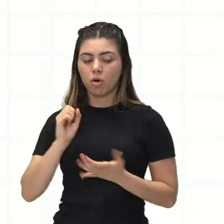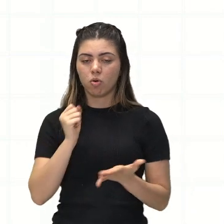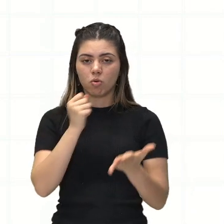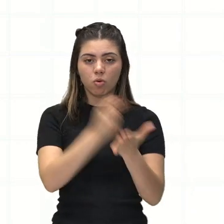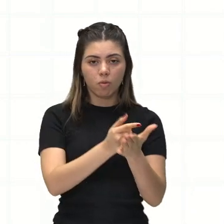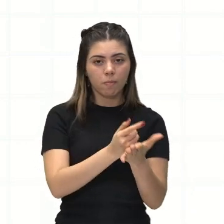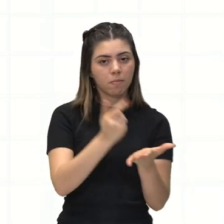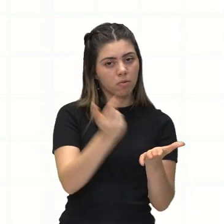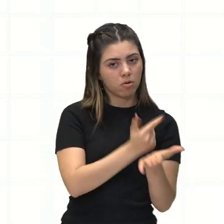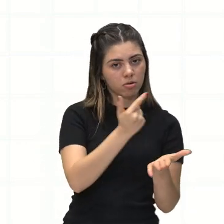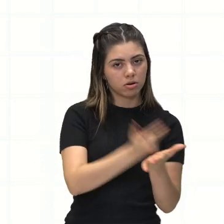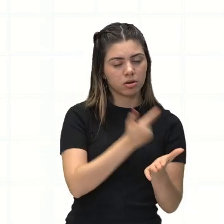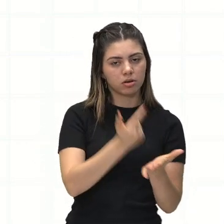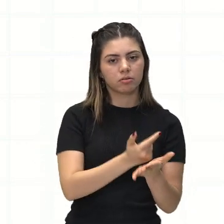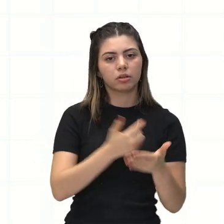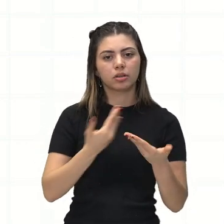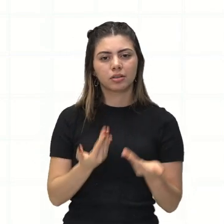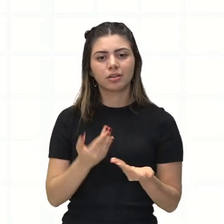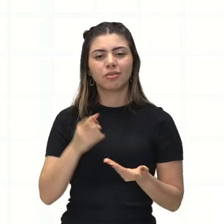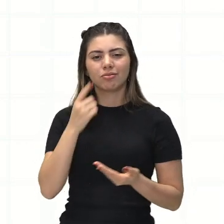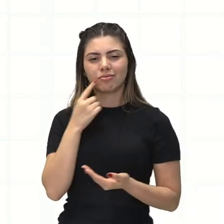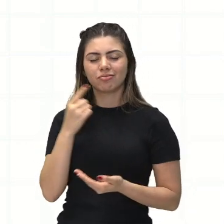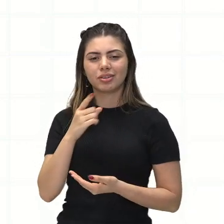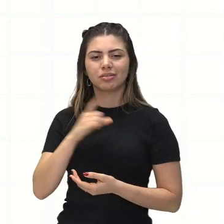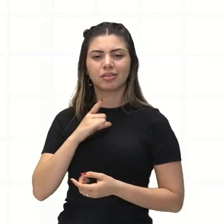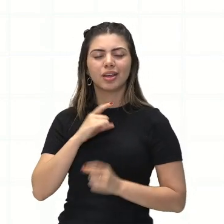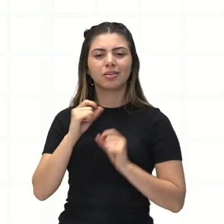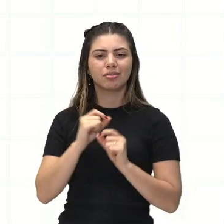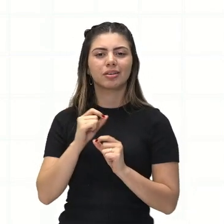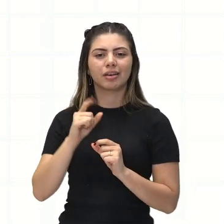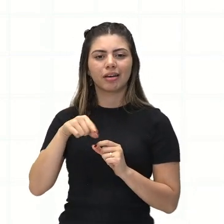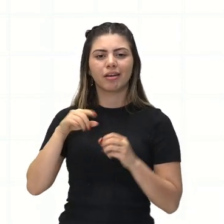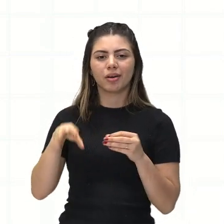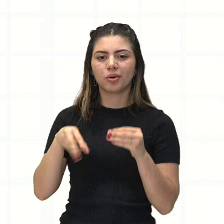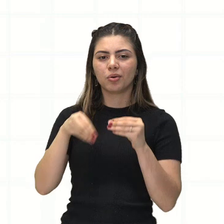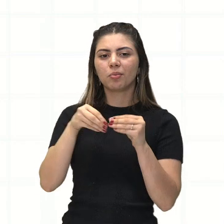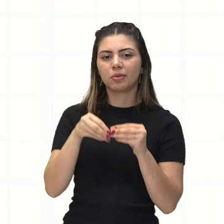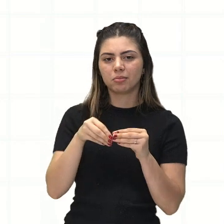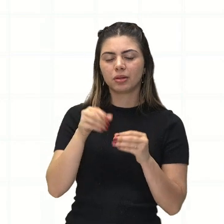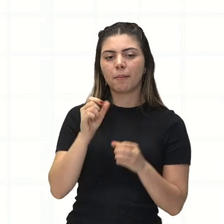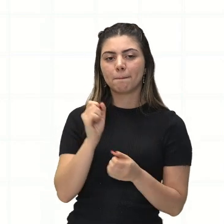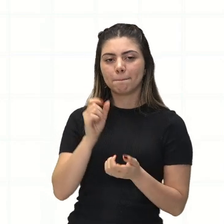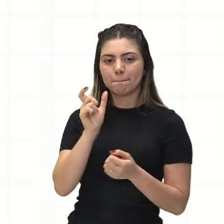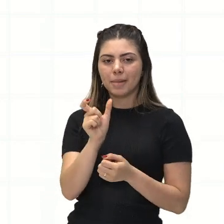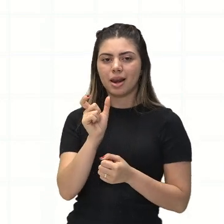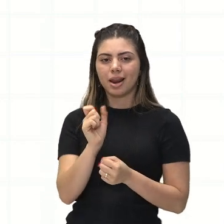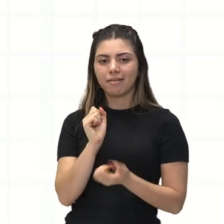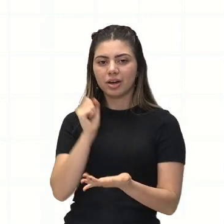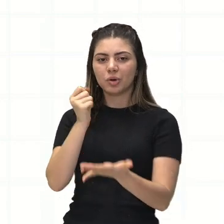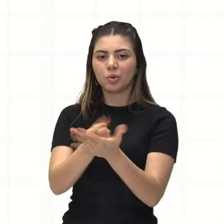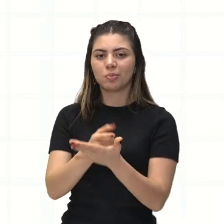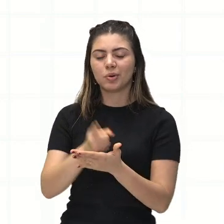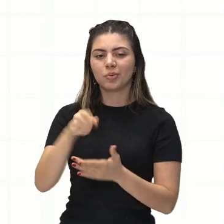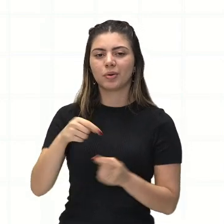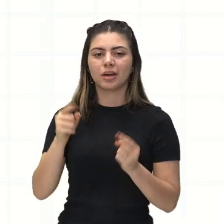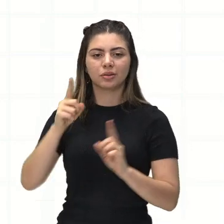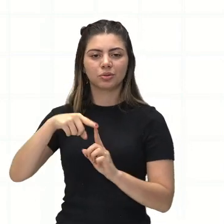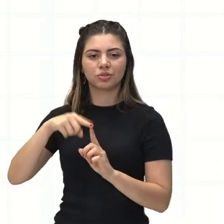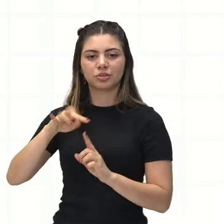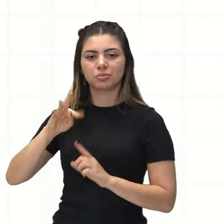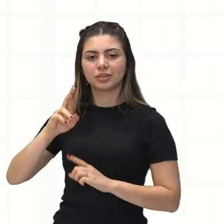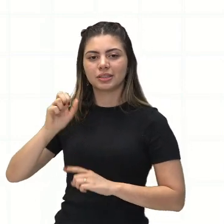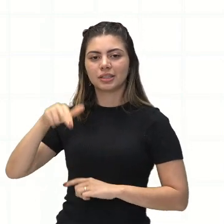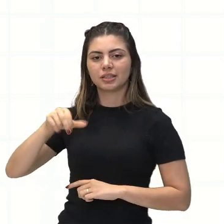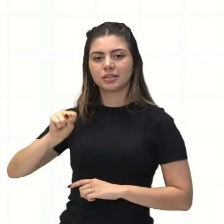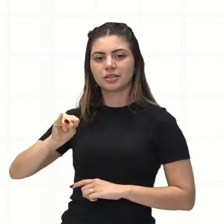comprou é transitivo. E um livro é o seu objeto que complementa o significado, porque ele comprou. Tá, essa informação, João